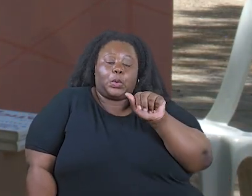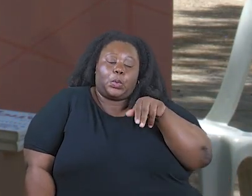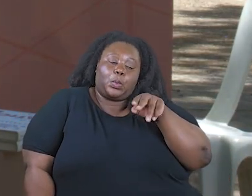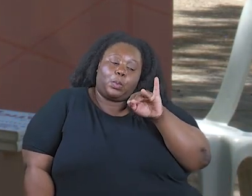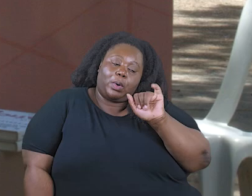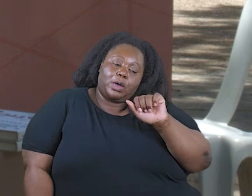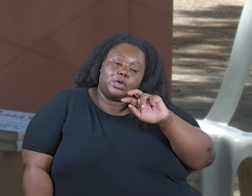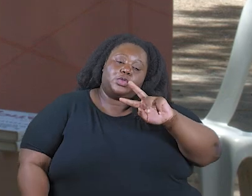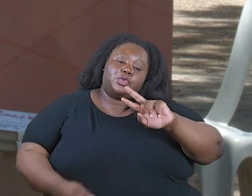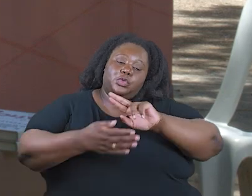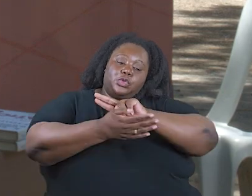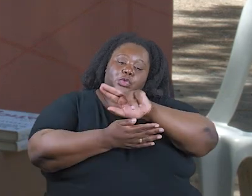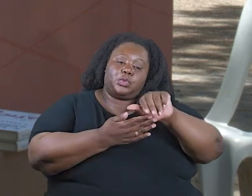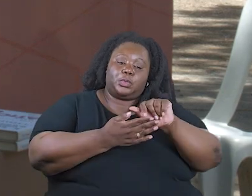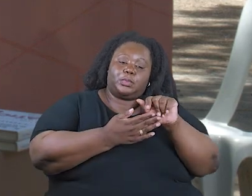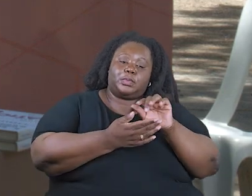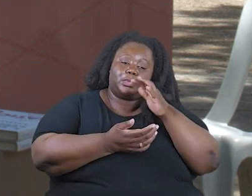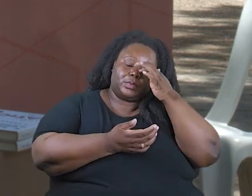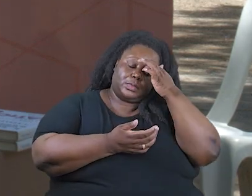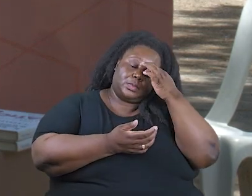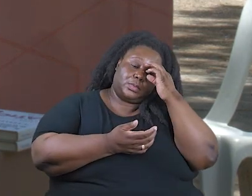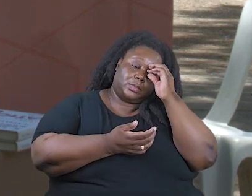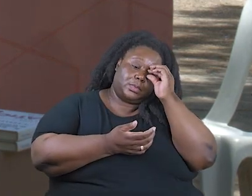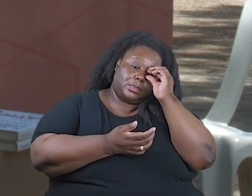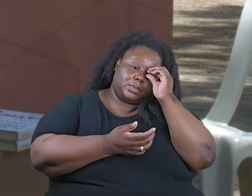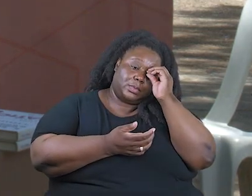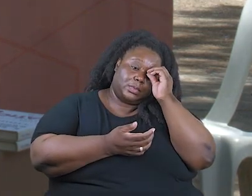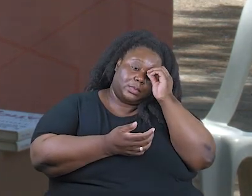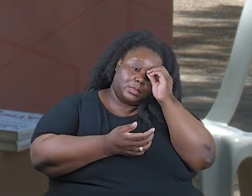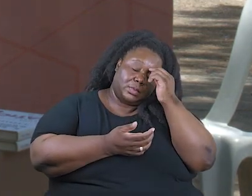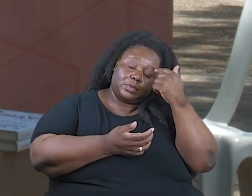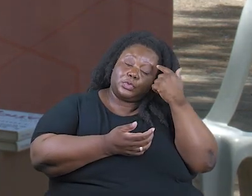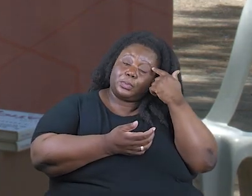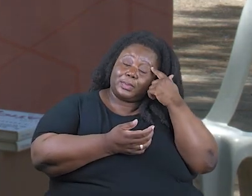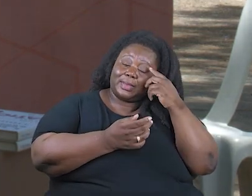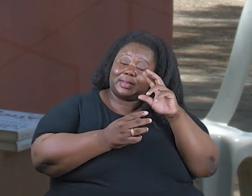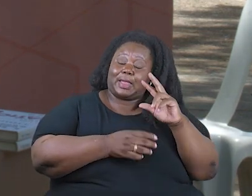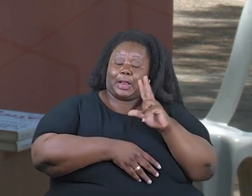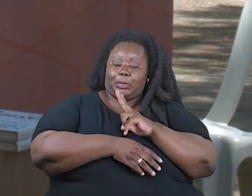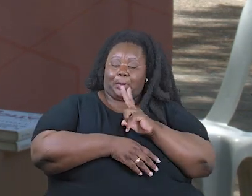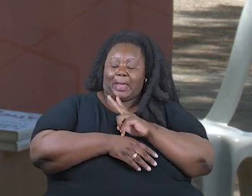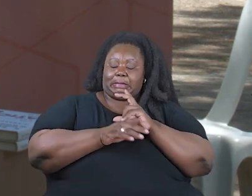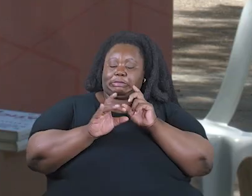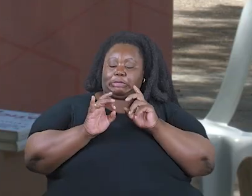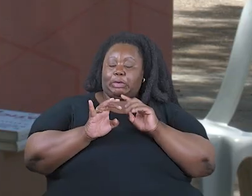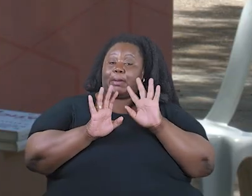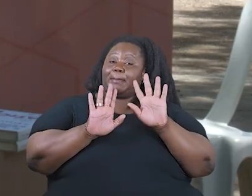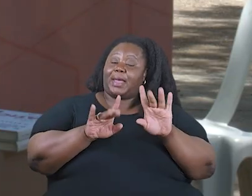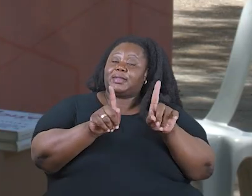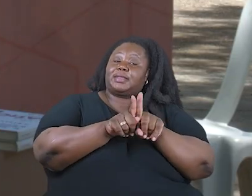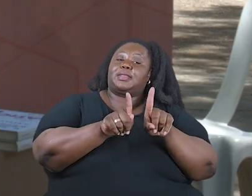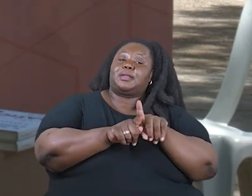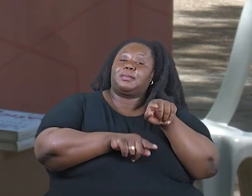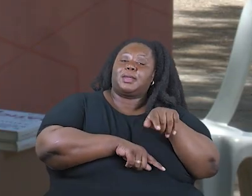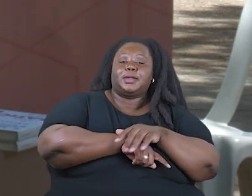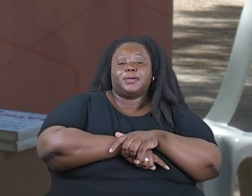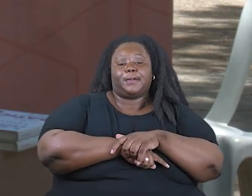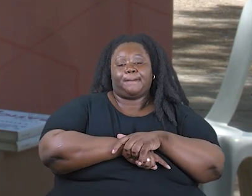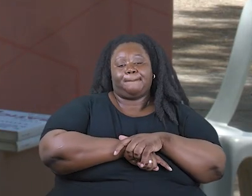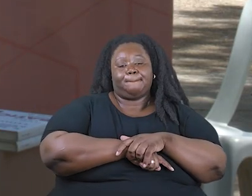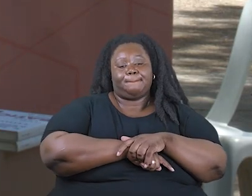Ele, tanto no sentido de pensar essa exclusividade, quanto no sentido também